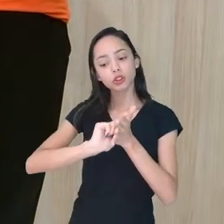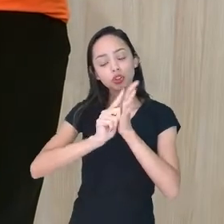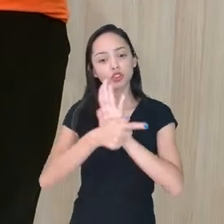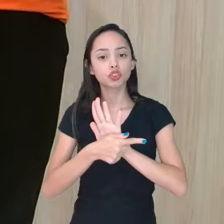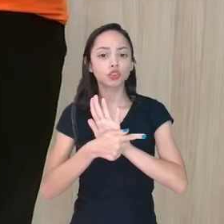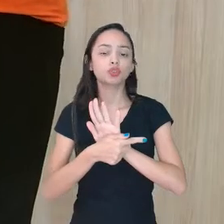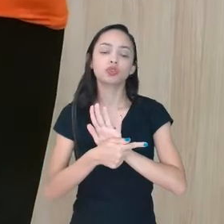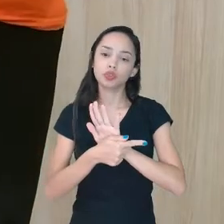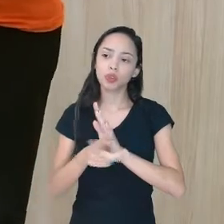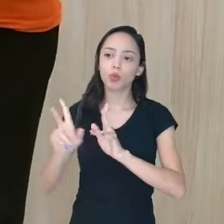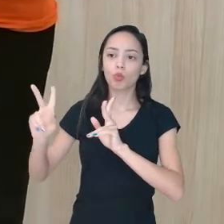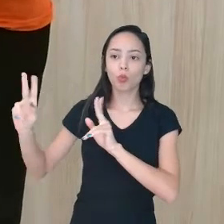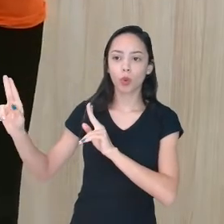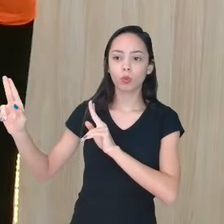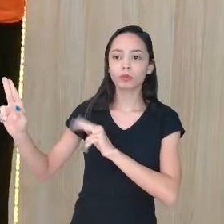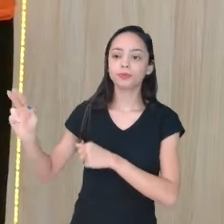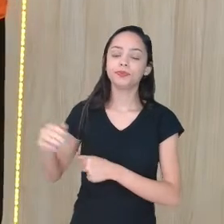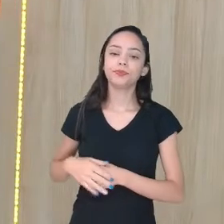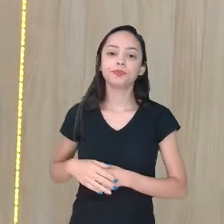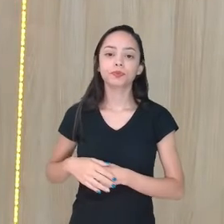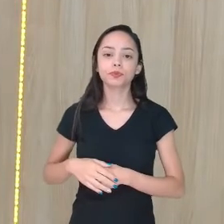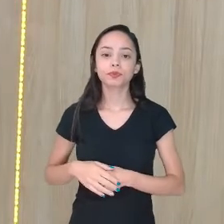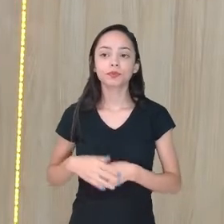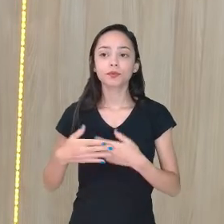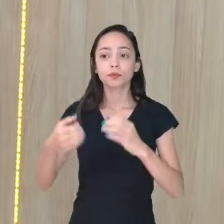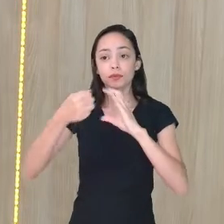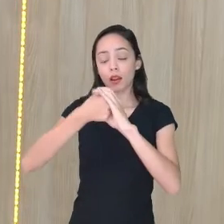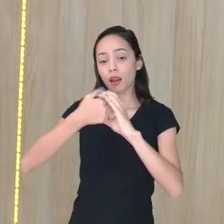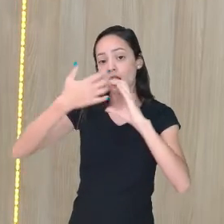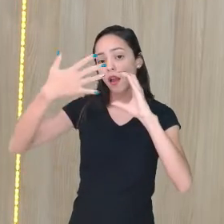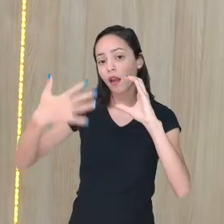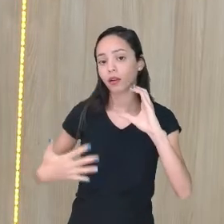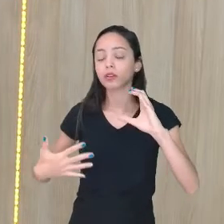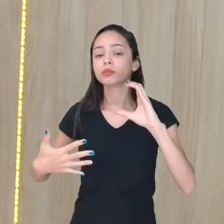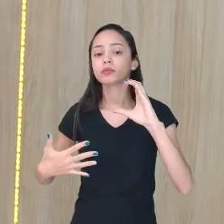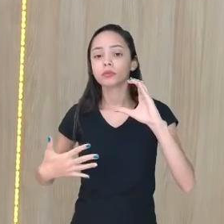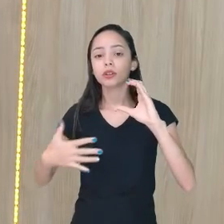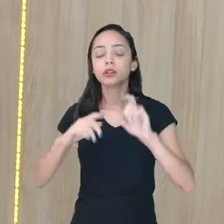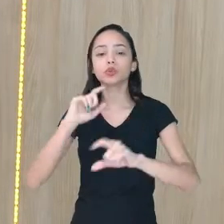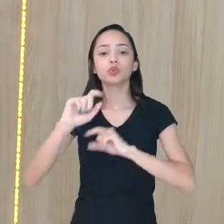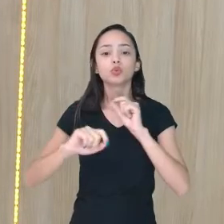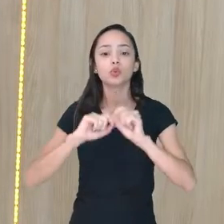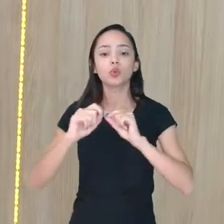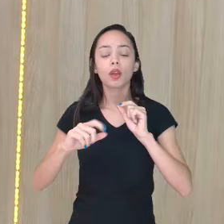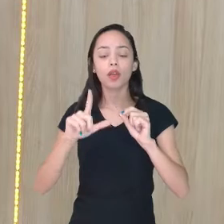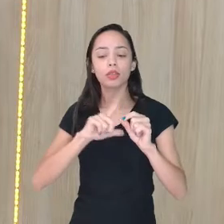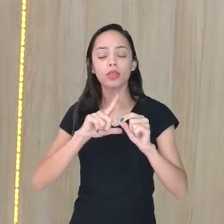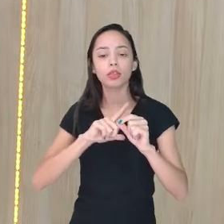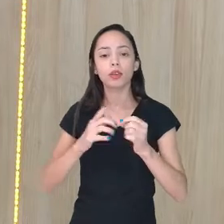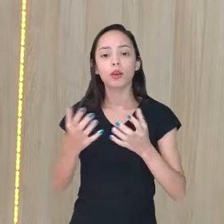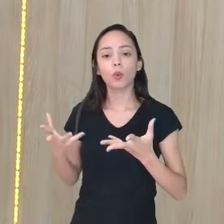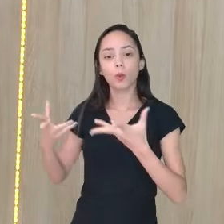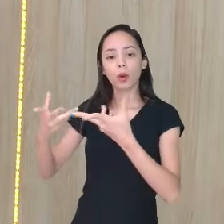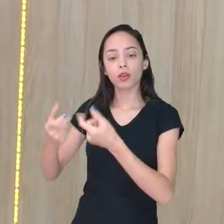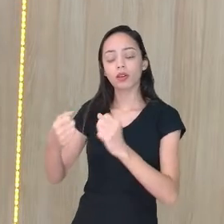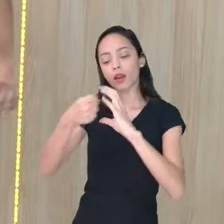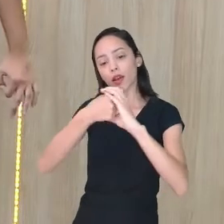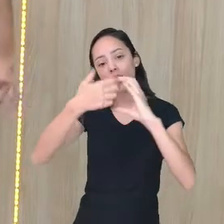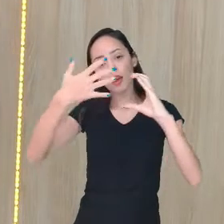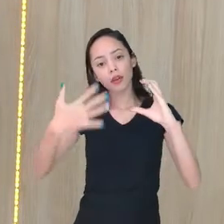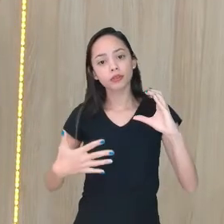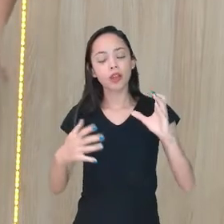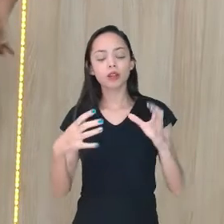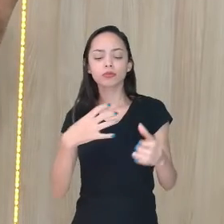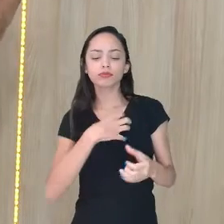substantivo, tá? Então, caracteriza um substantivo atribuindo-lhe uma qualidade, característica, aspecto ou